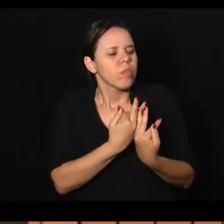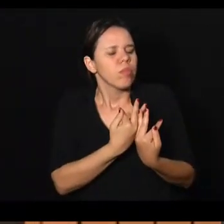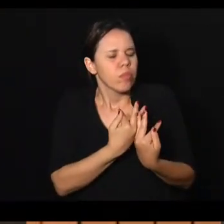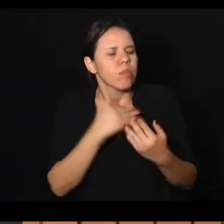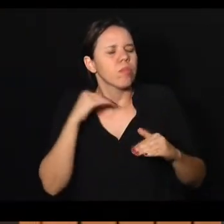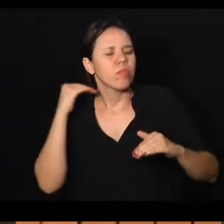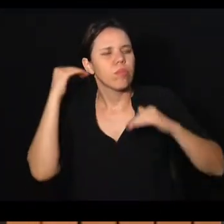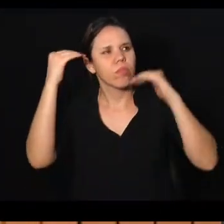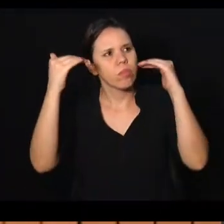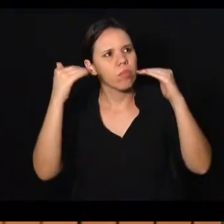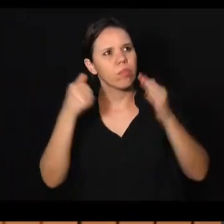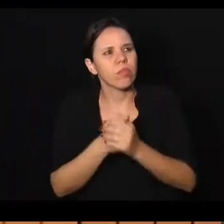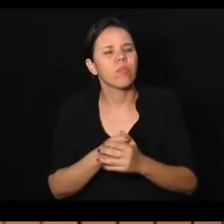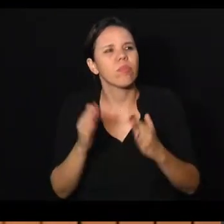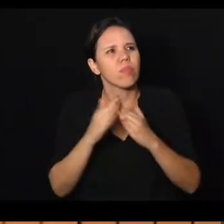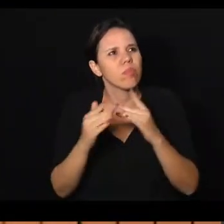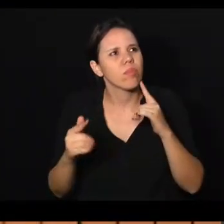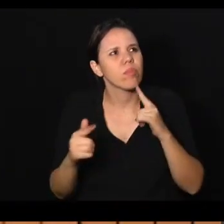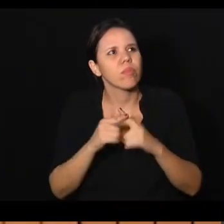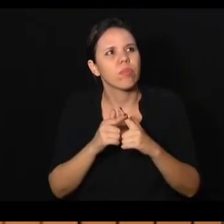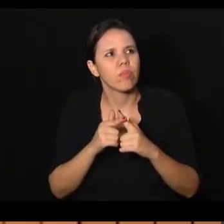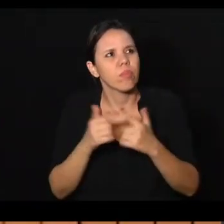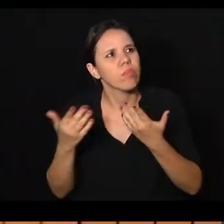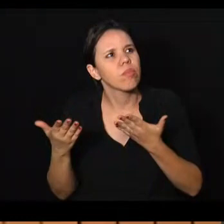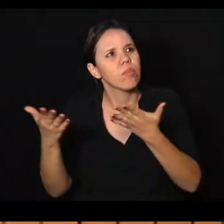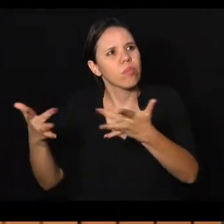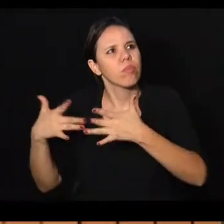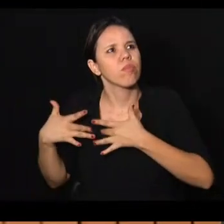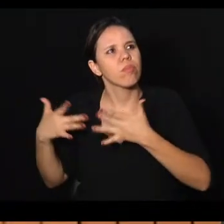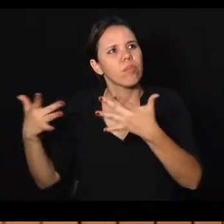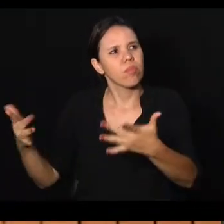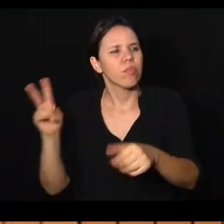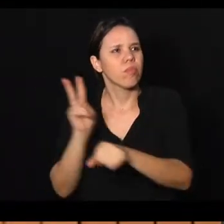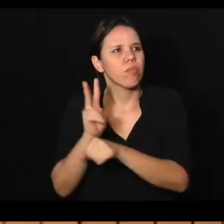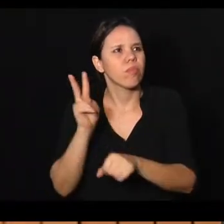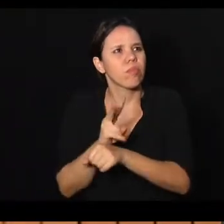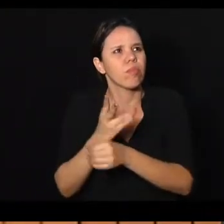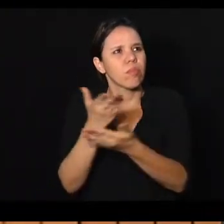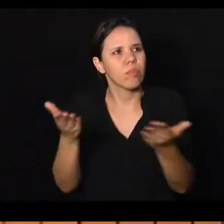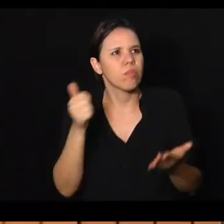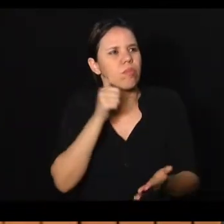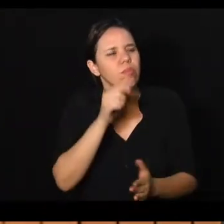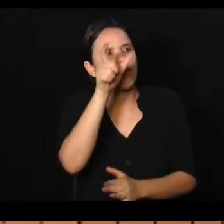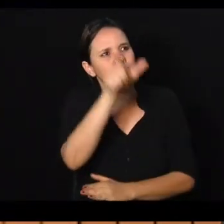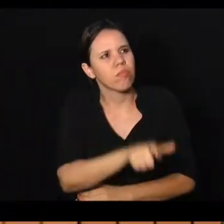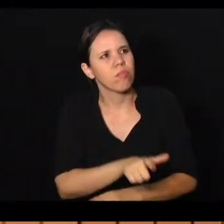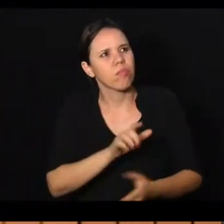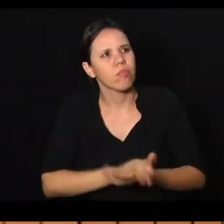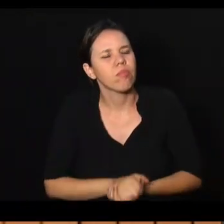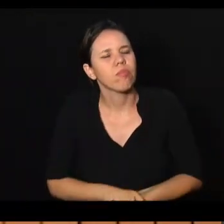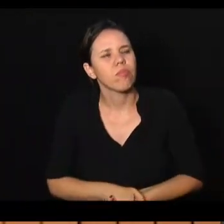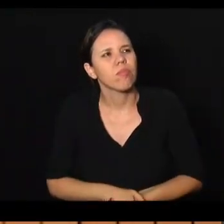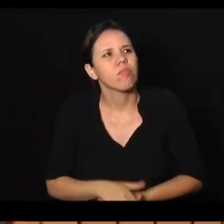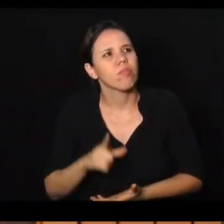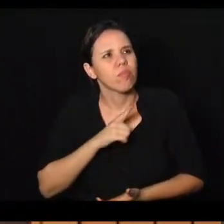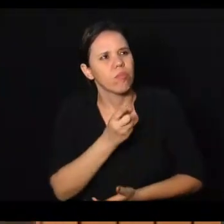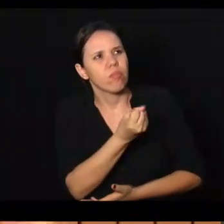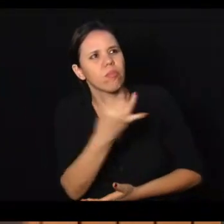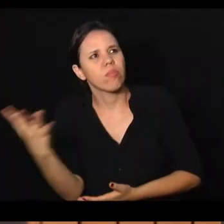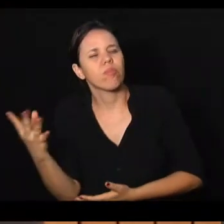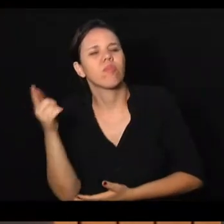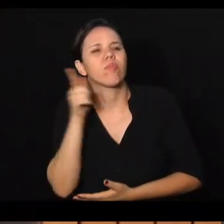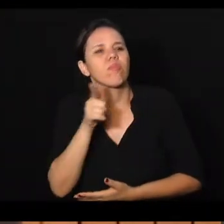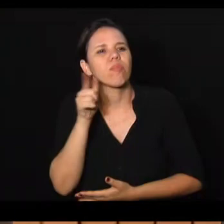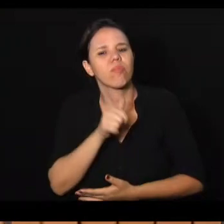disso, também que a igreja se ofereça para abrigar esta mulher. Nós temos um déficit, deputado, um